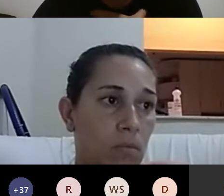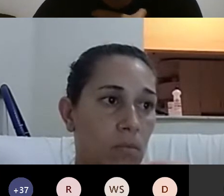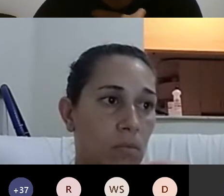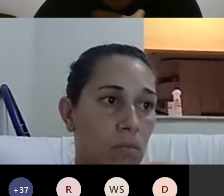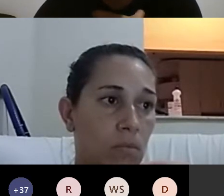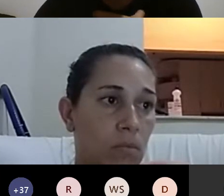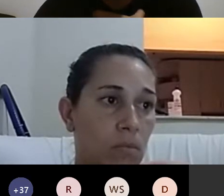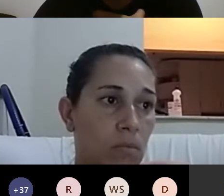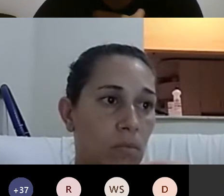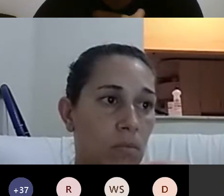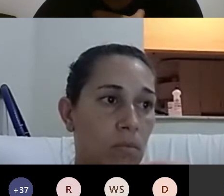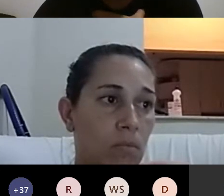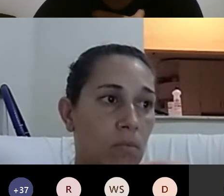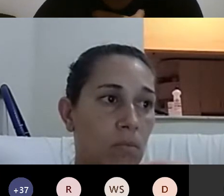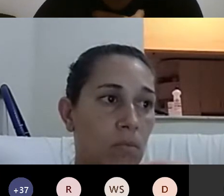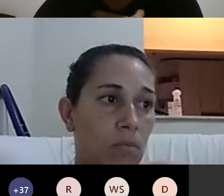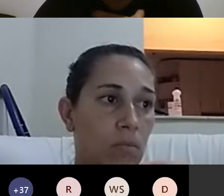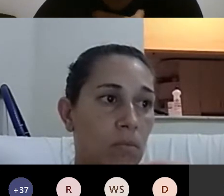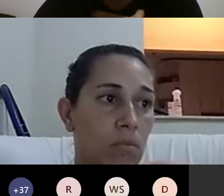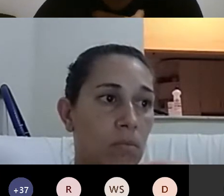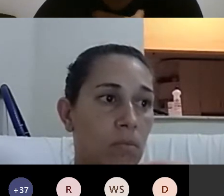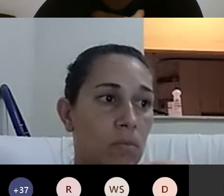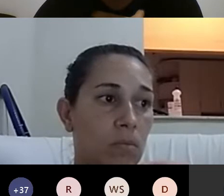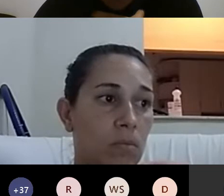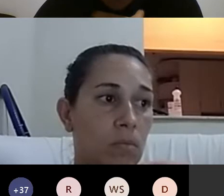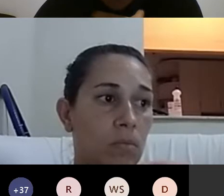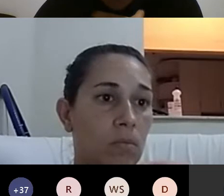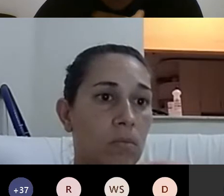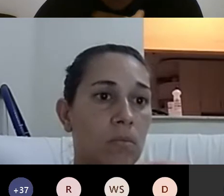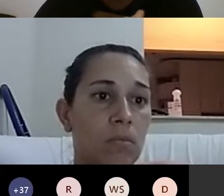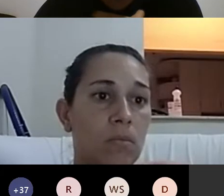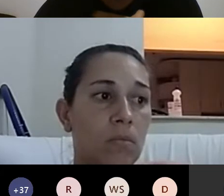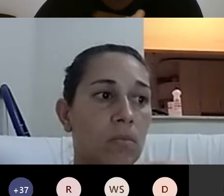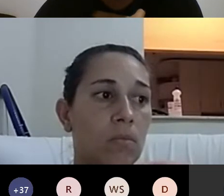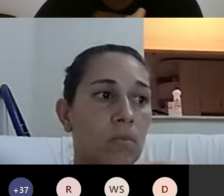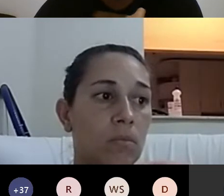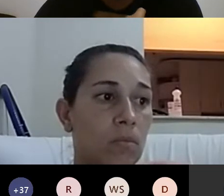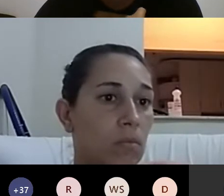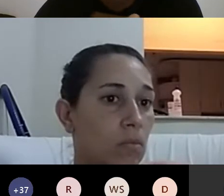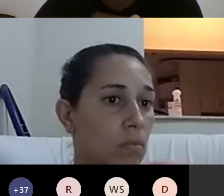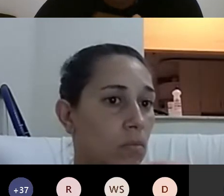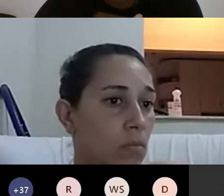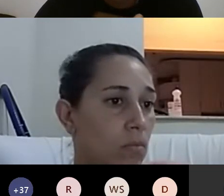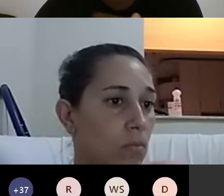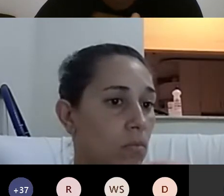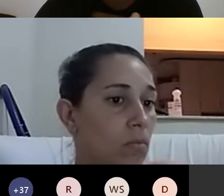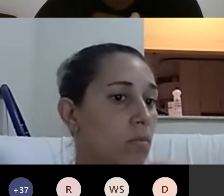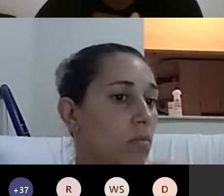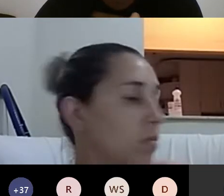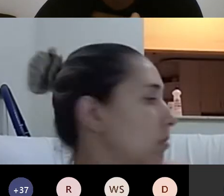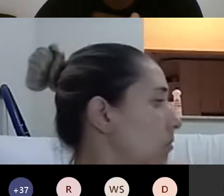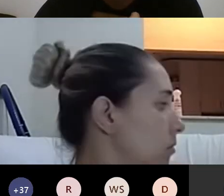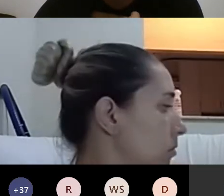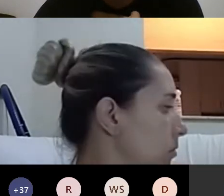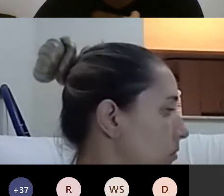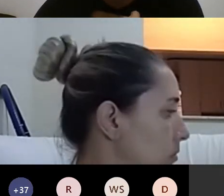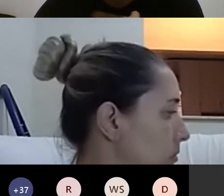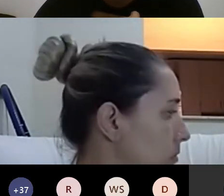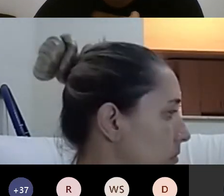da minha parte, eu não gostaria. Então, pode me perturbar, no bom sentido, mandar e-mail, etc. Eu vou colocar aqui o e-mail,